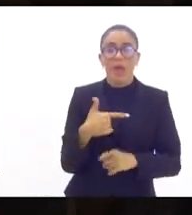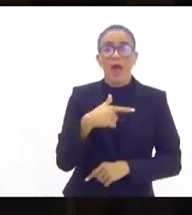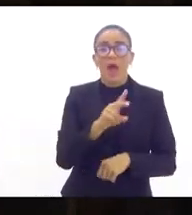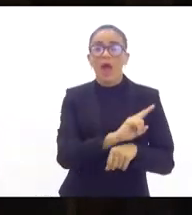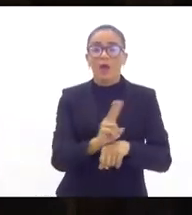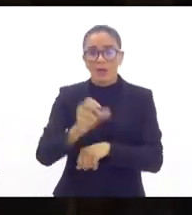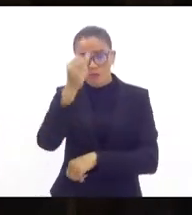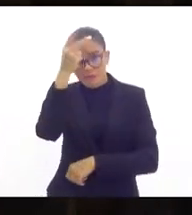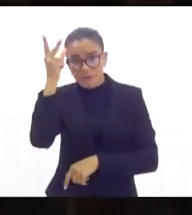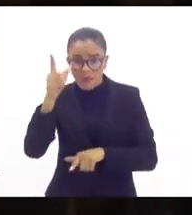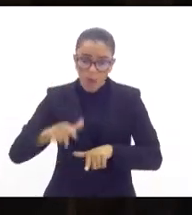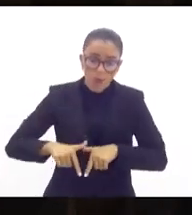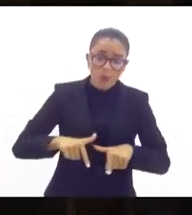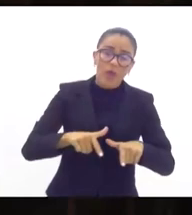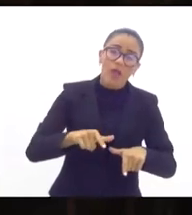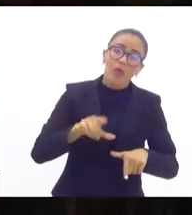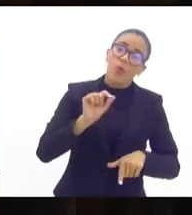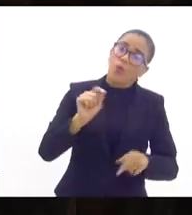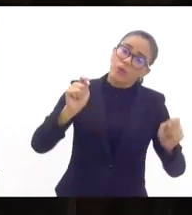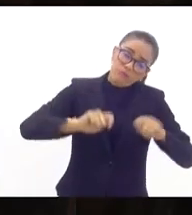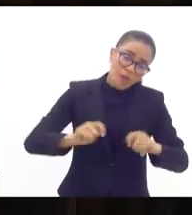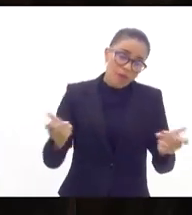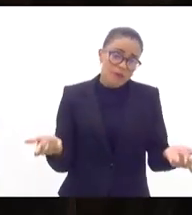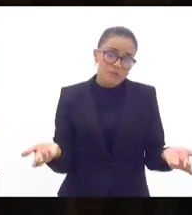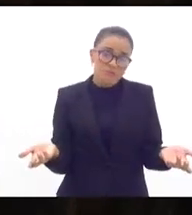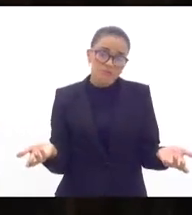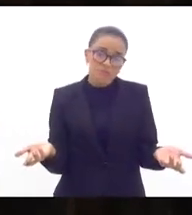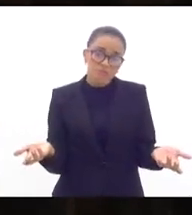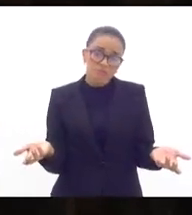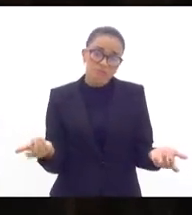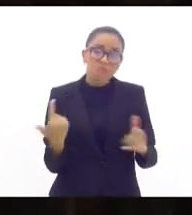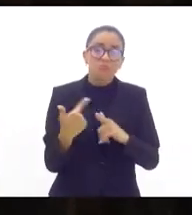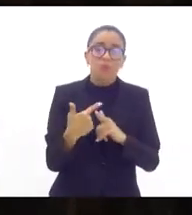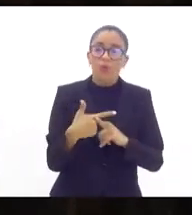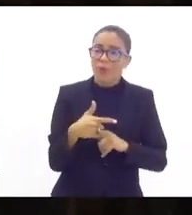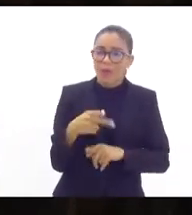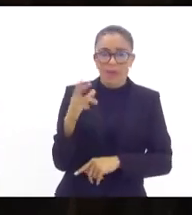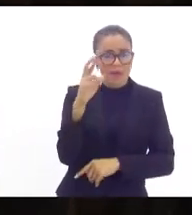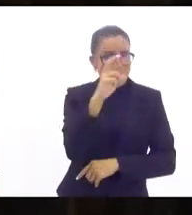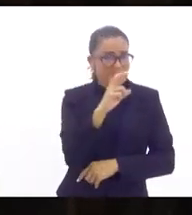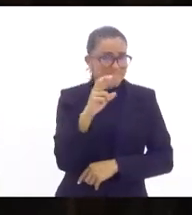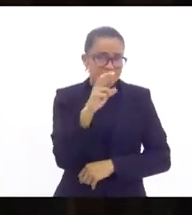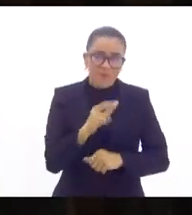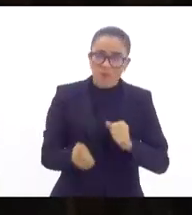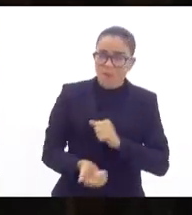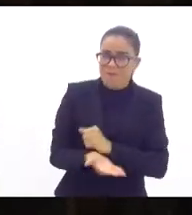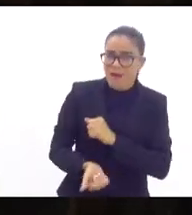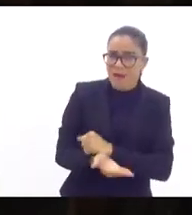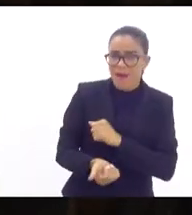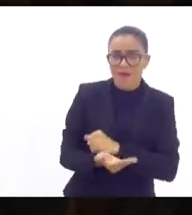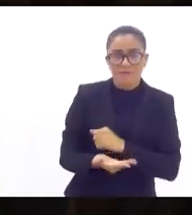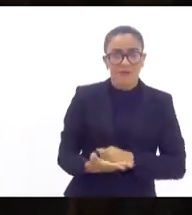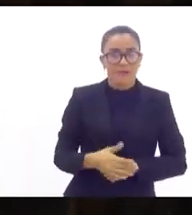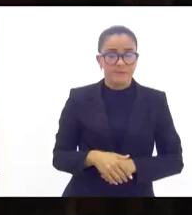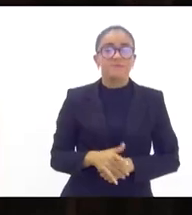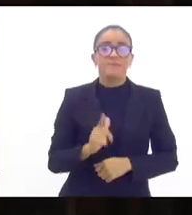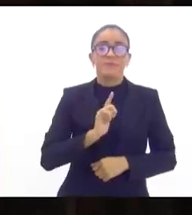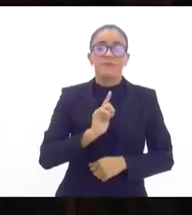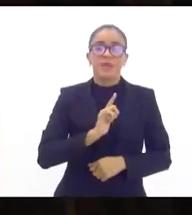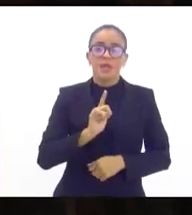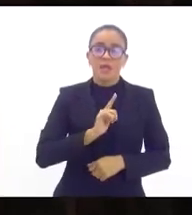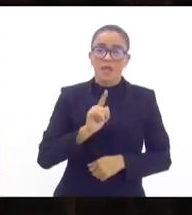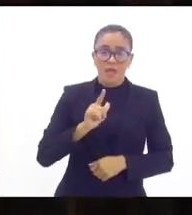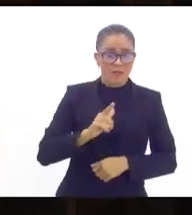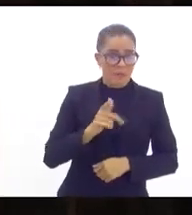Municipal faz o quê o que dá porque é uma máfia a verdade é uma só os flanelinhas são